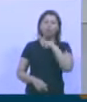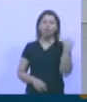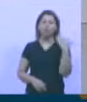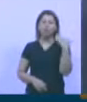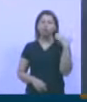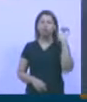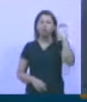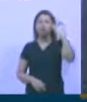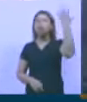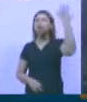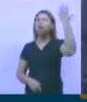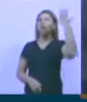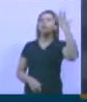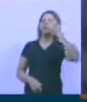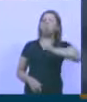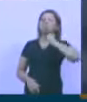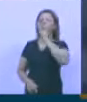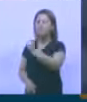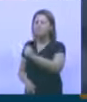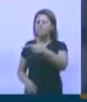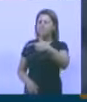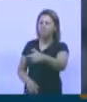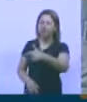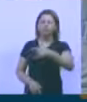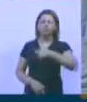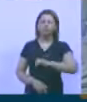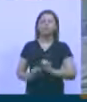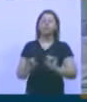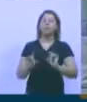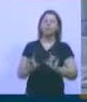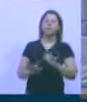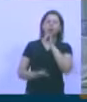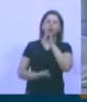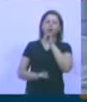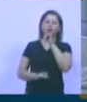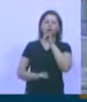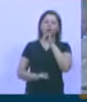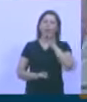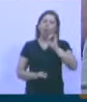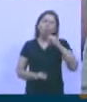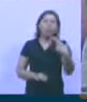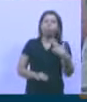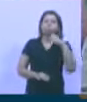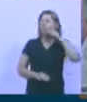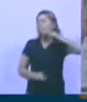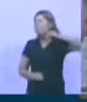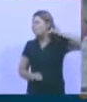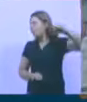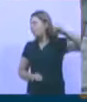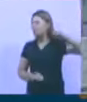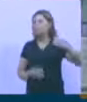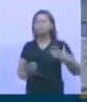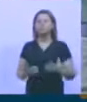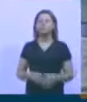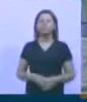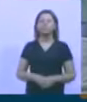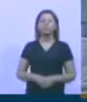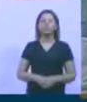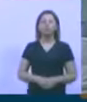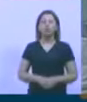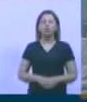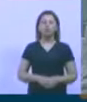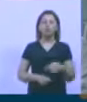violenta. Especially by suicide. Especialmente no suicídio, por exemplo. I'm talking from my own